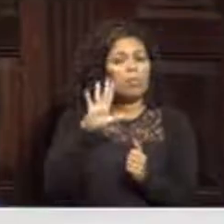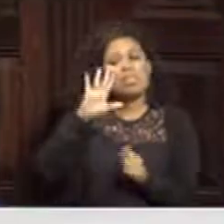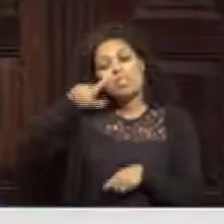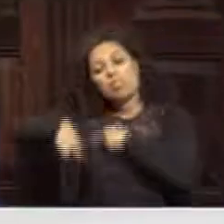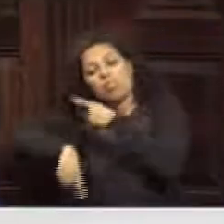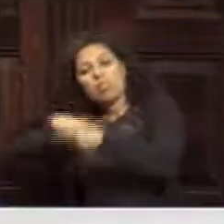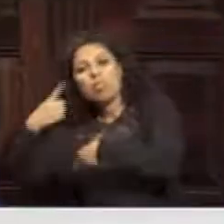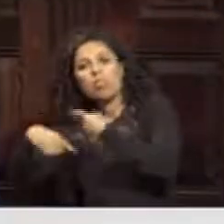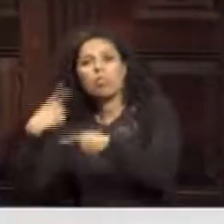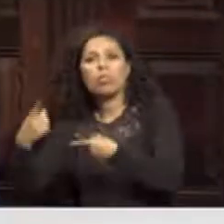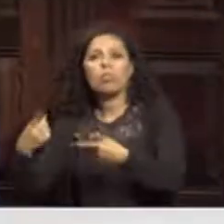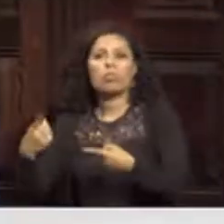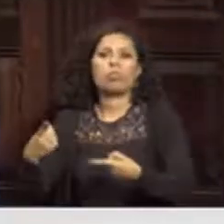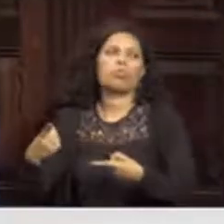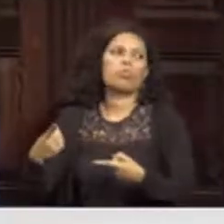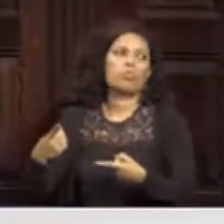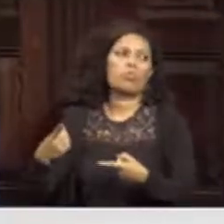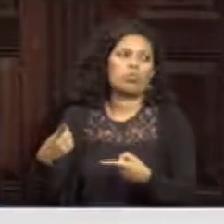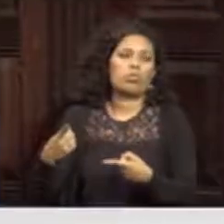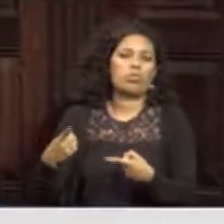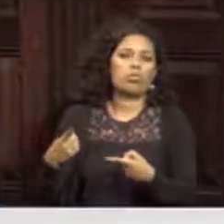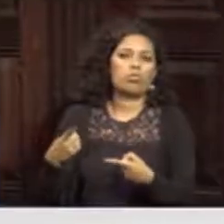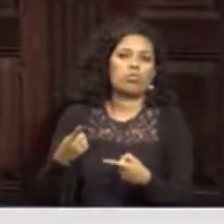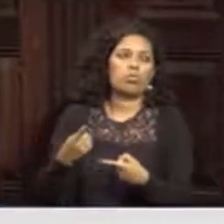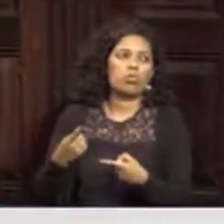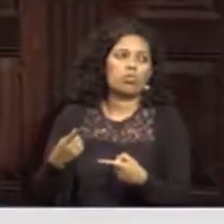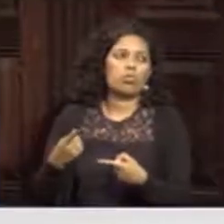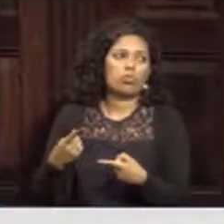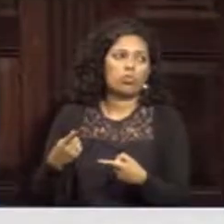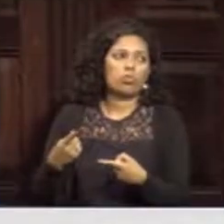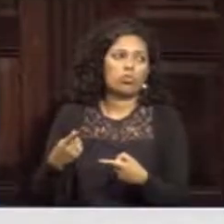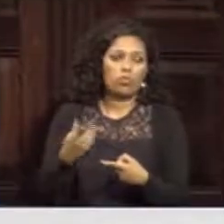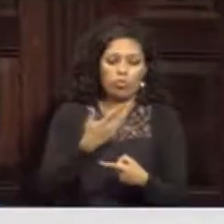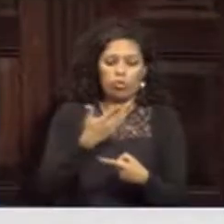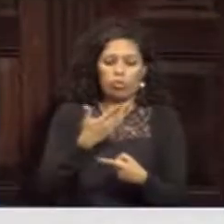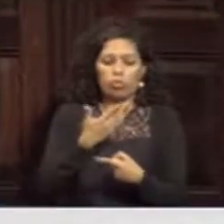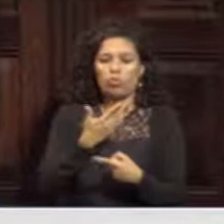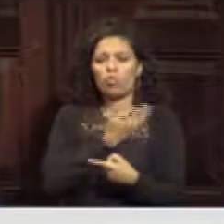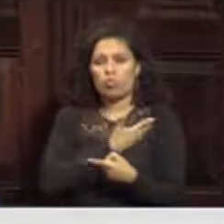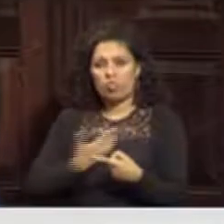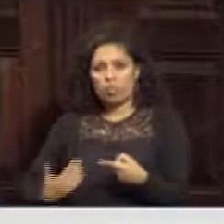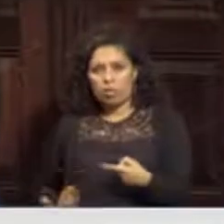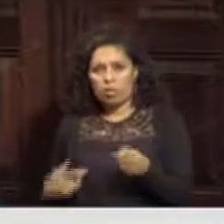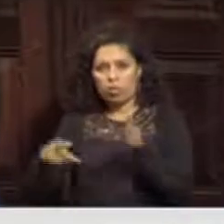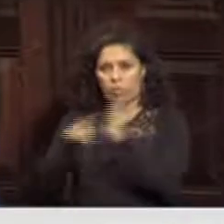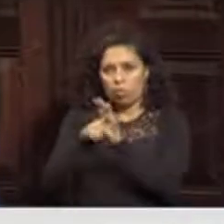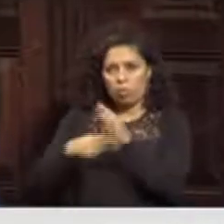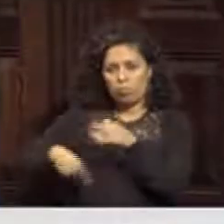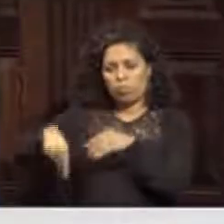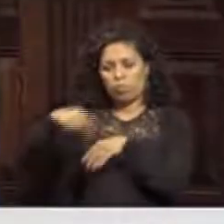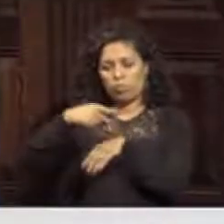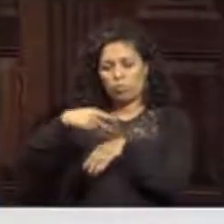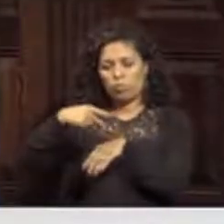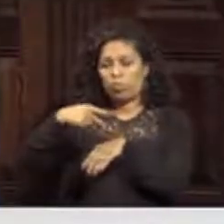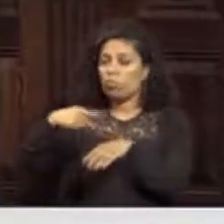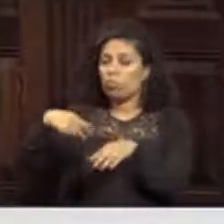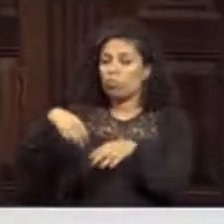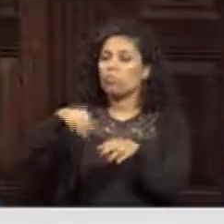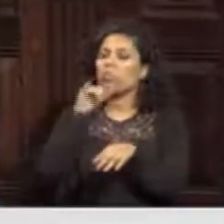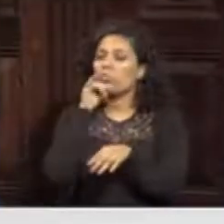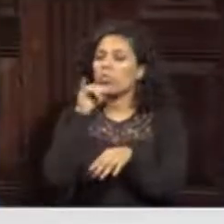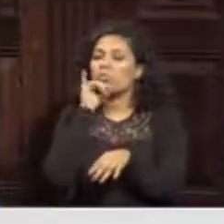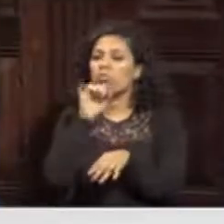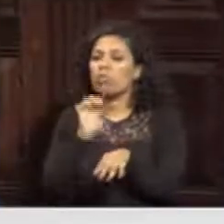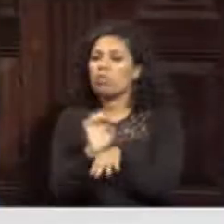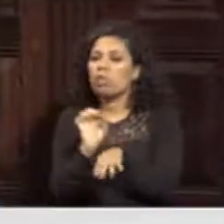depois, quando teve o governo, o Rio Previdência, que fazer o pagamento, o